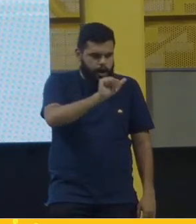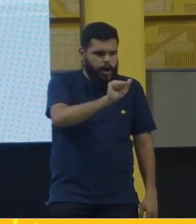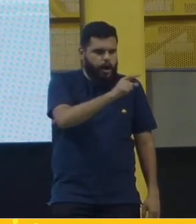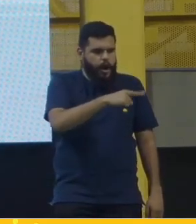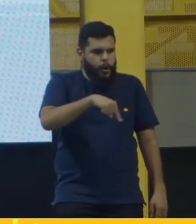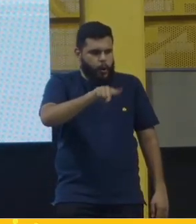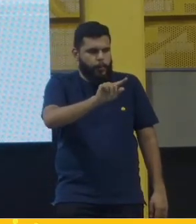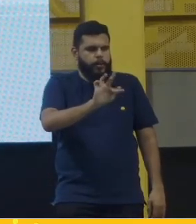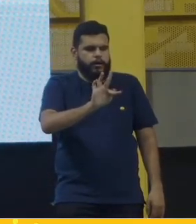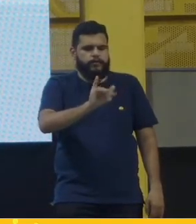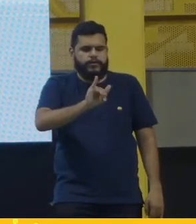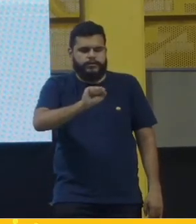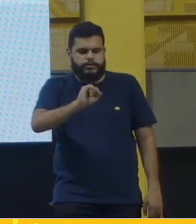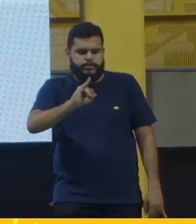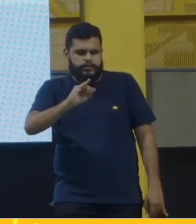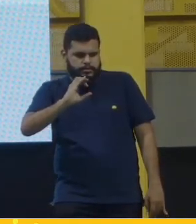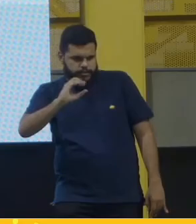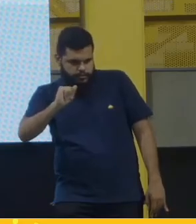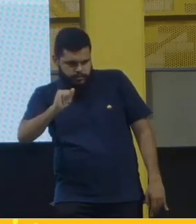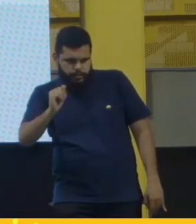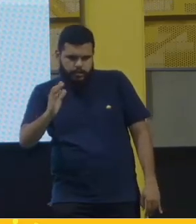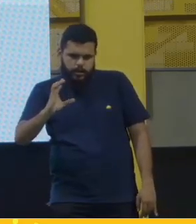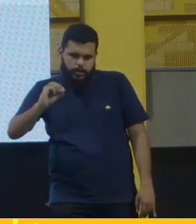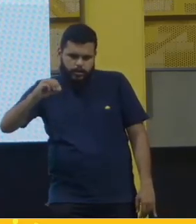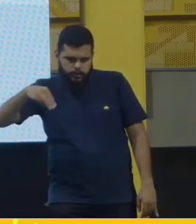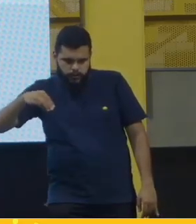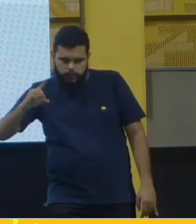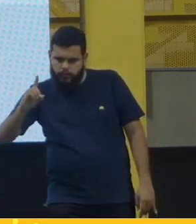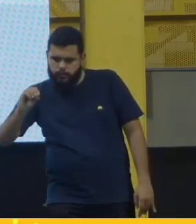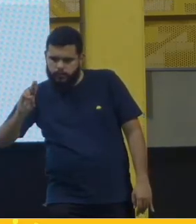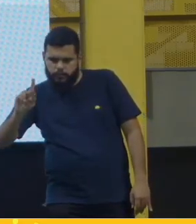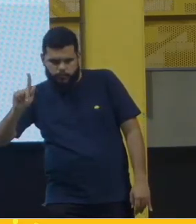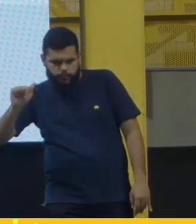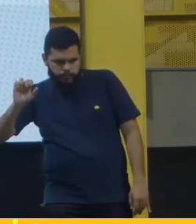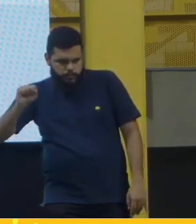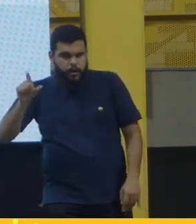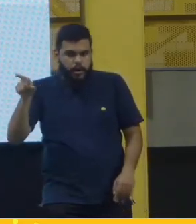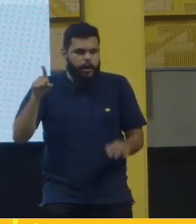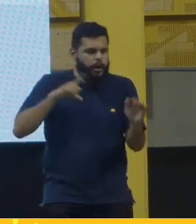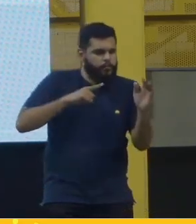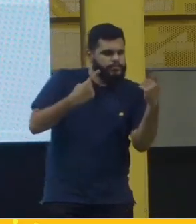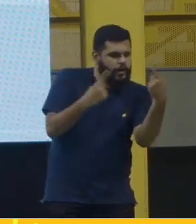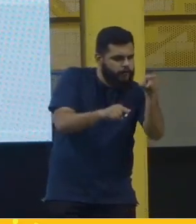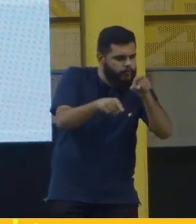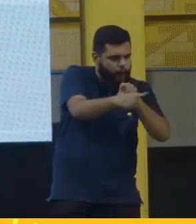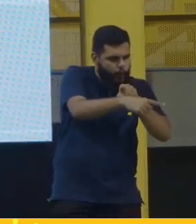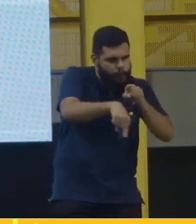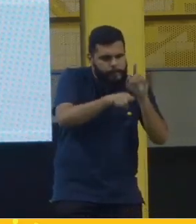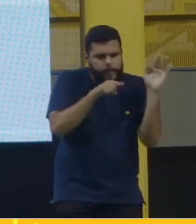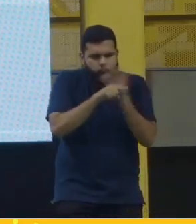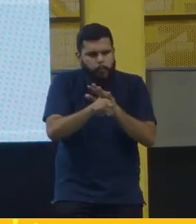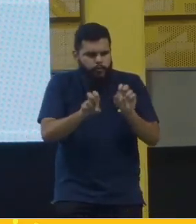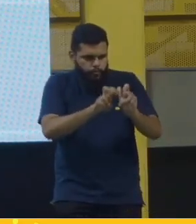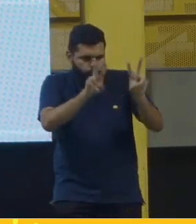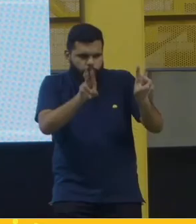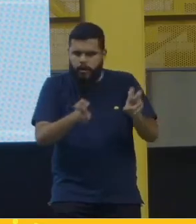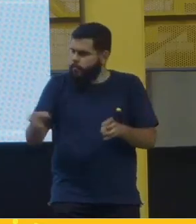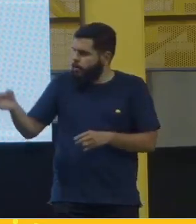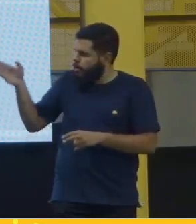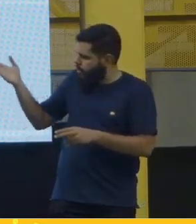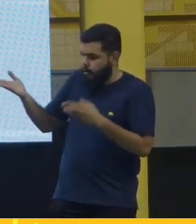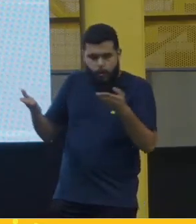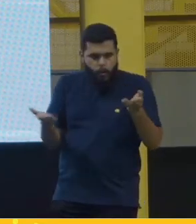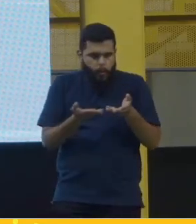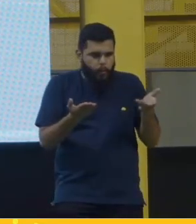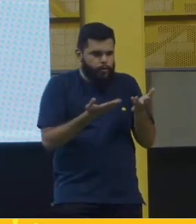um desafio que foi feito especialmente para vocês, uma pergunta que está relacionada a esse assunto da aula